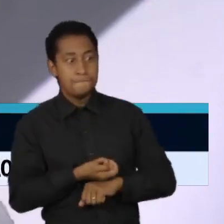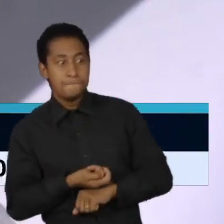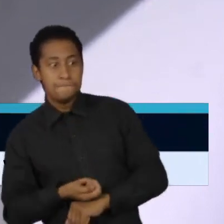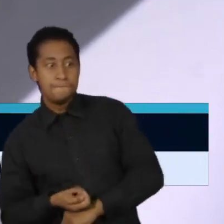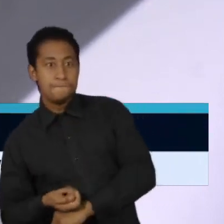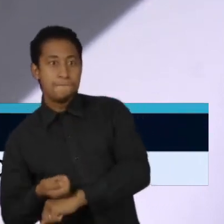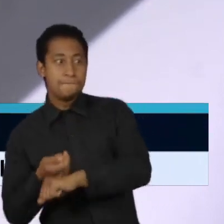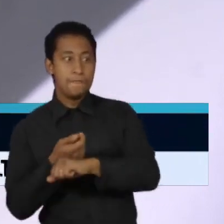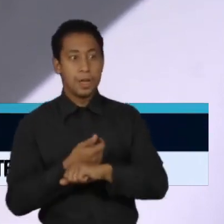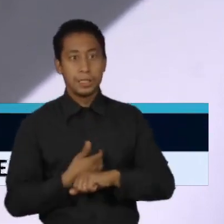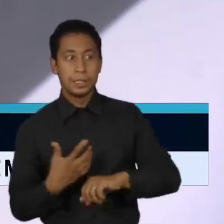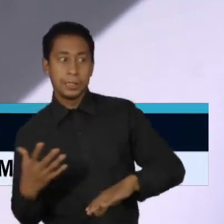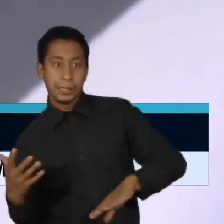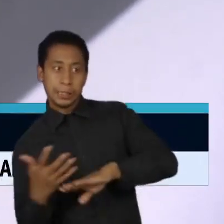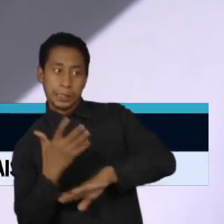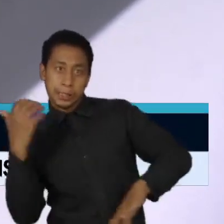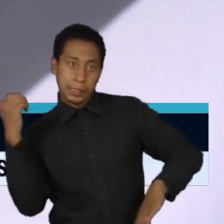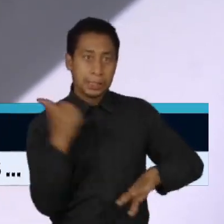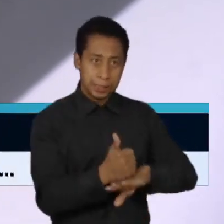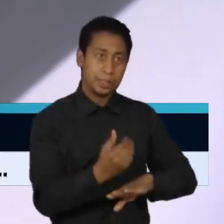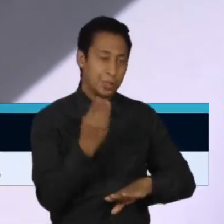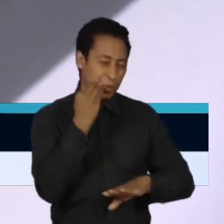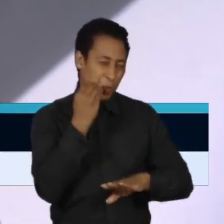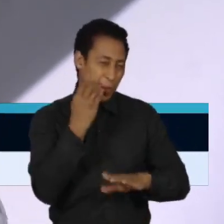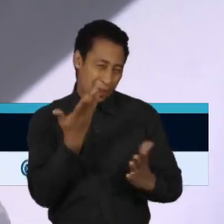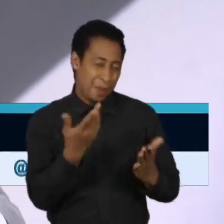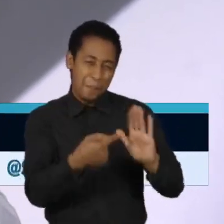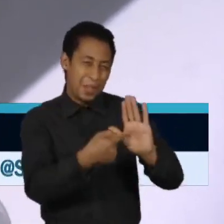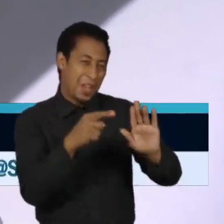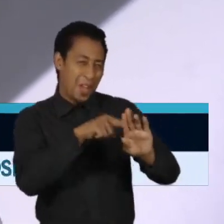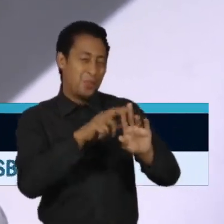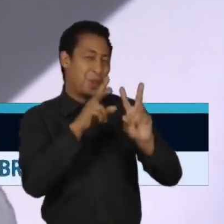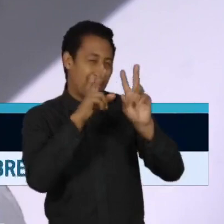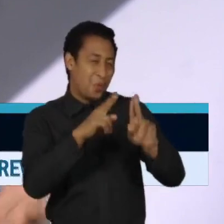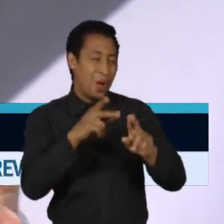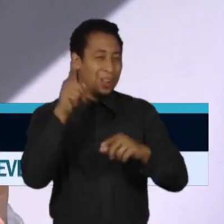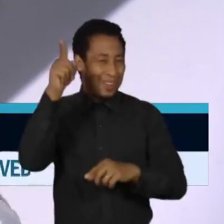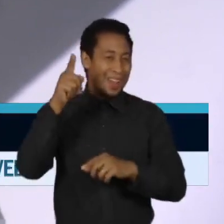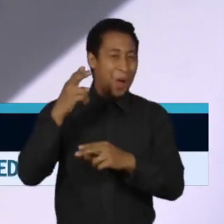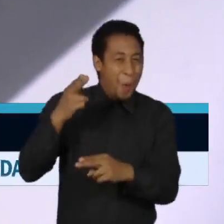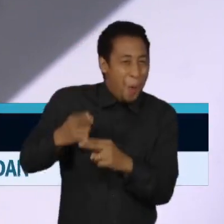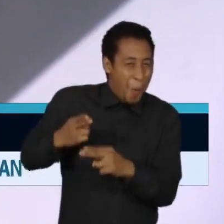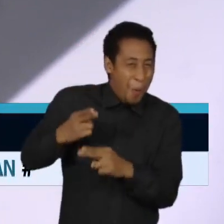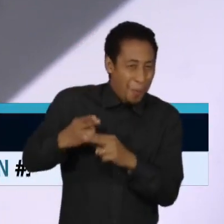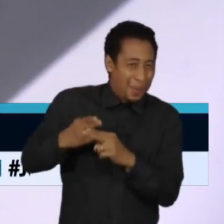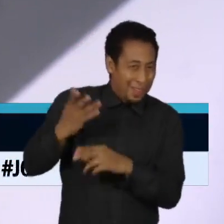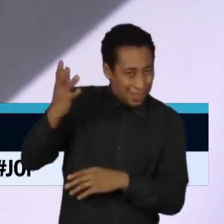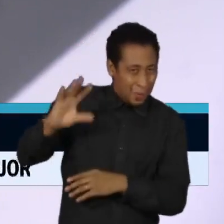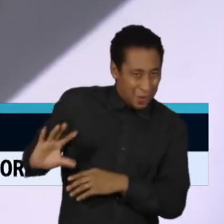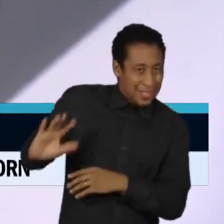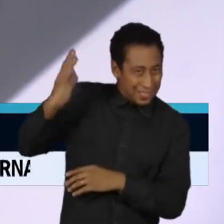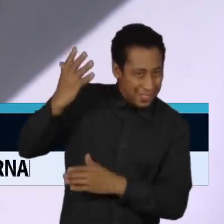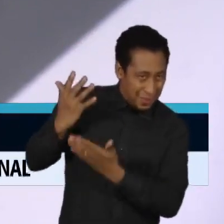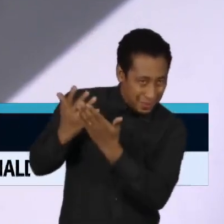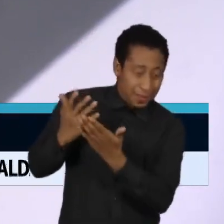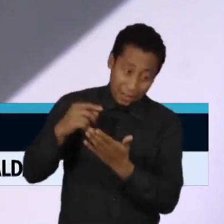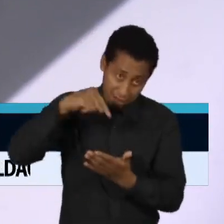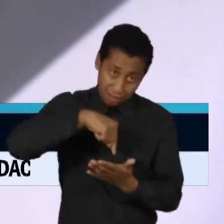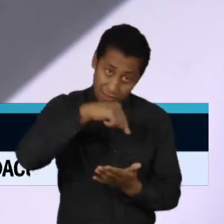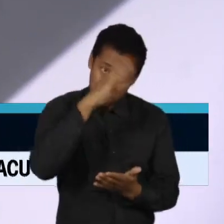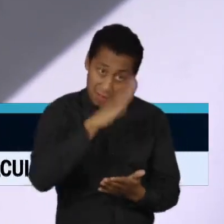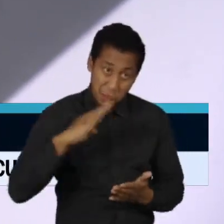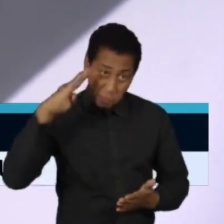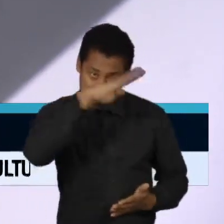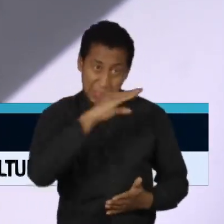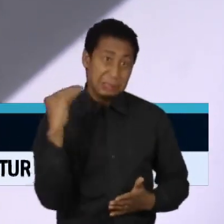caso, tentou pôr fogo no Brasil. Então, por conta disso, qualquer outro tribunal, em qualquer lugar, né, do mundo, teria que mudar o seu olhar e